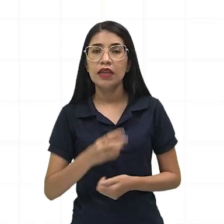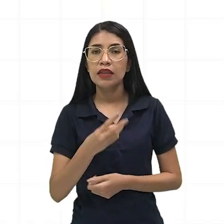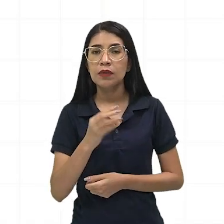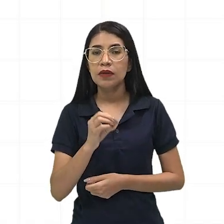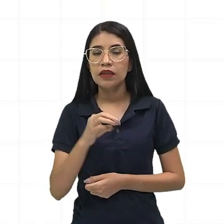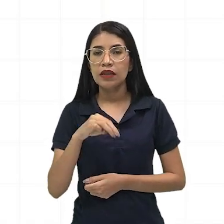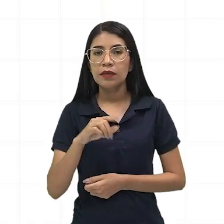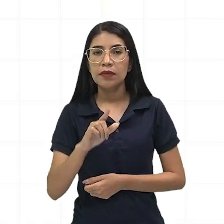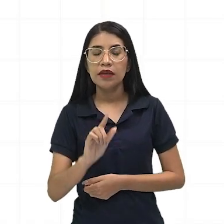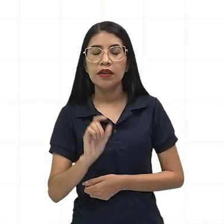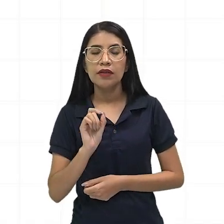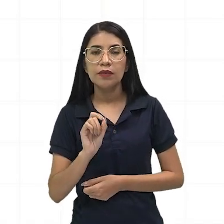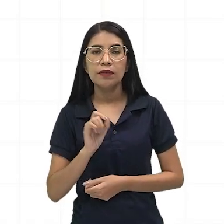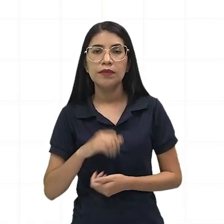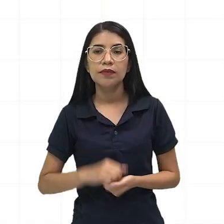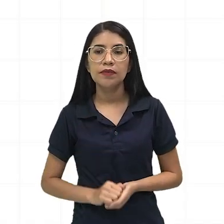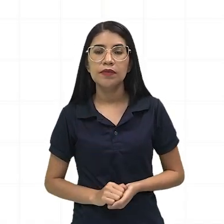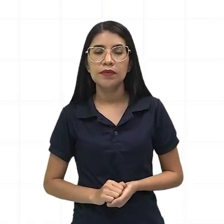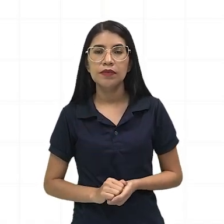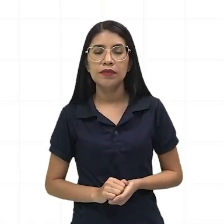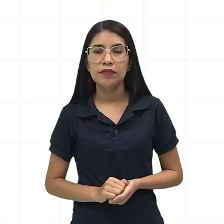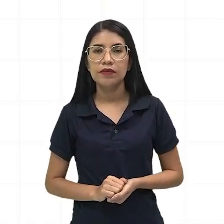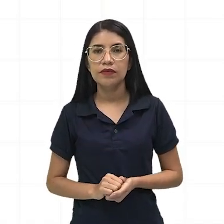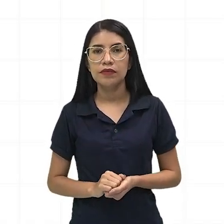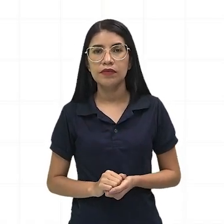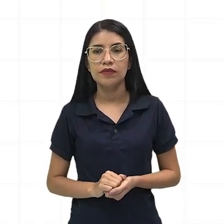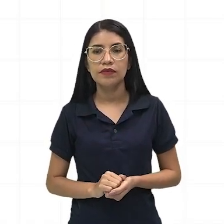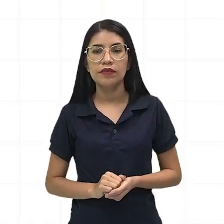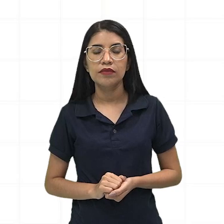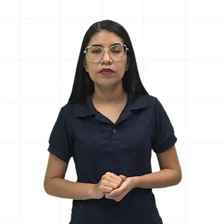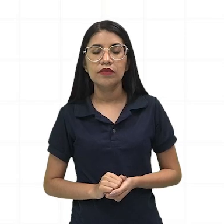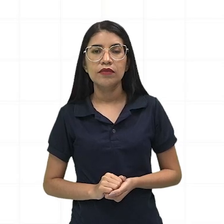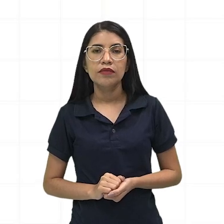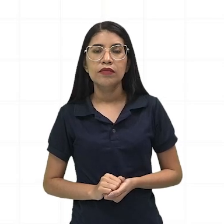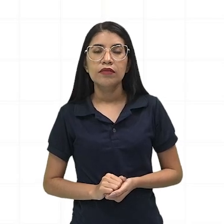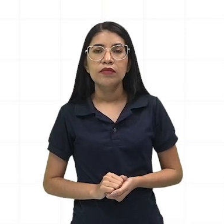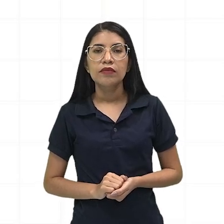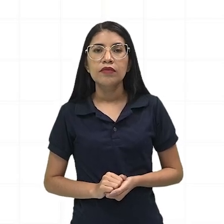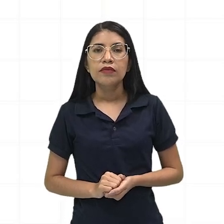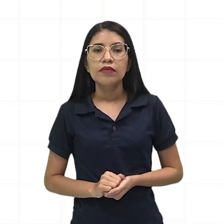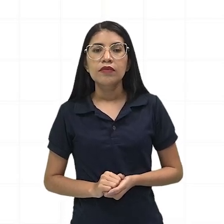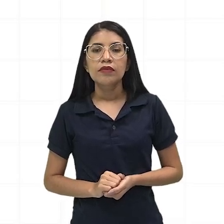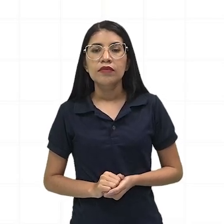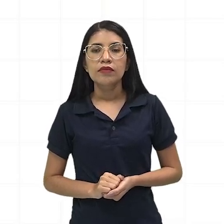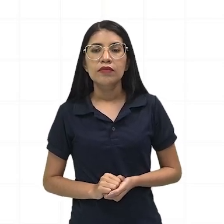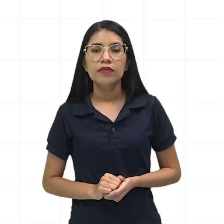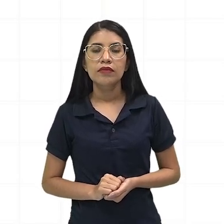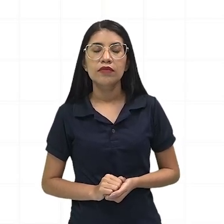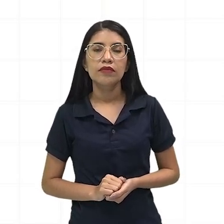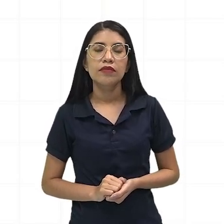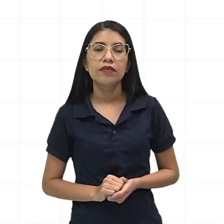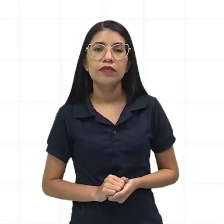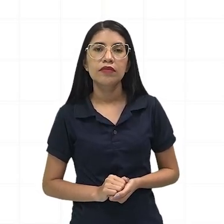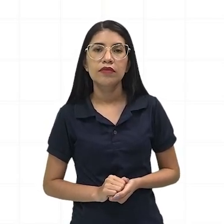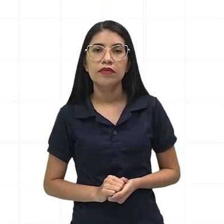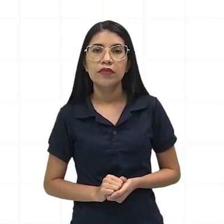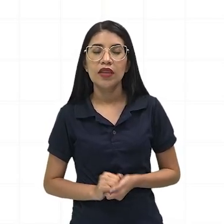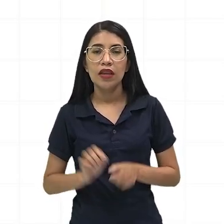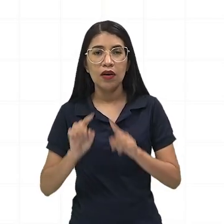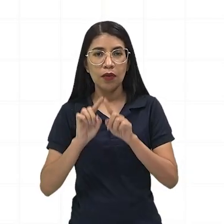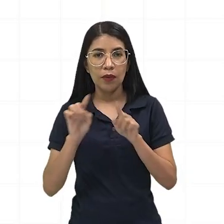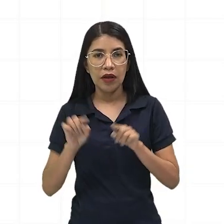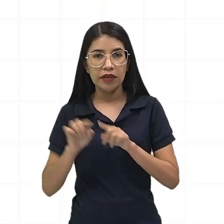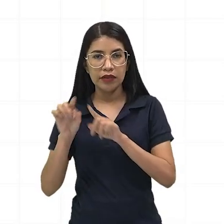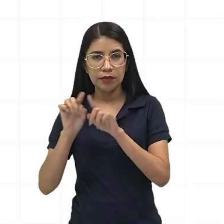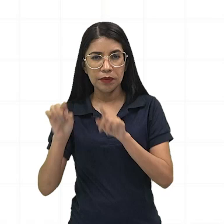Você poderia pensar assim, vou colocar o 30 aqui, né? Lembrando, então, que aqui nós temos para cada casinha, né,